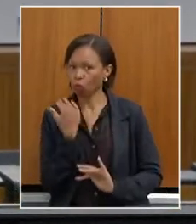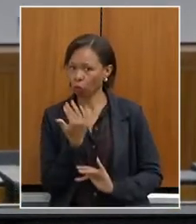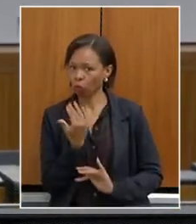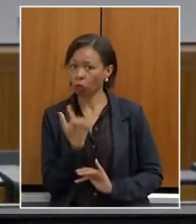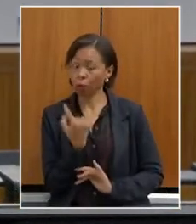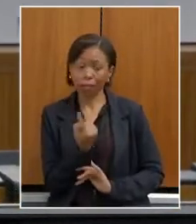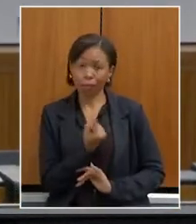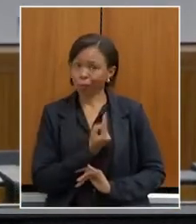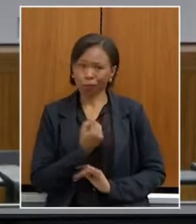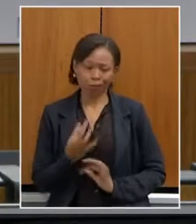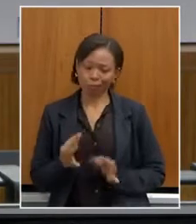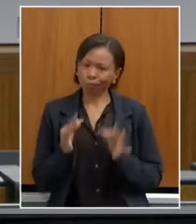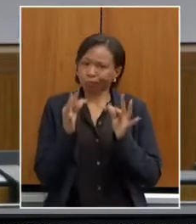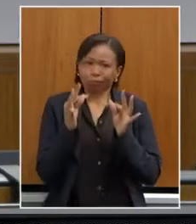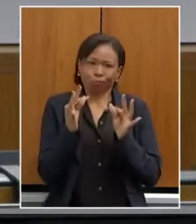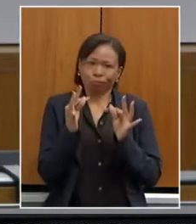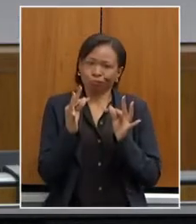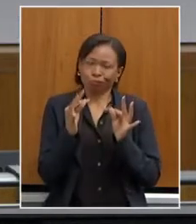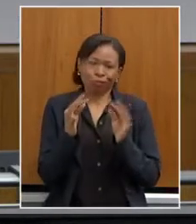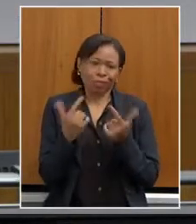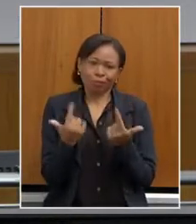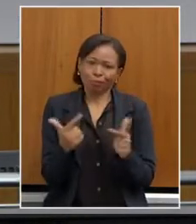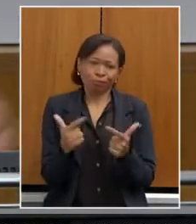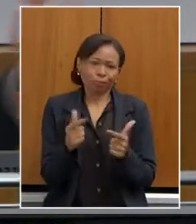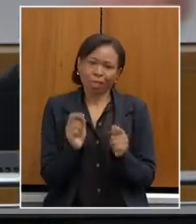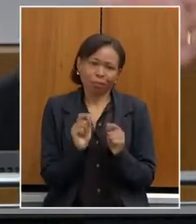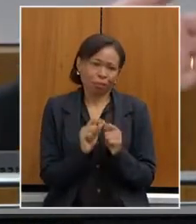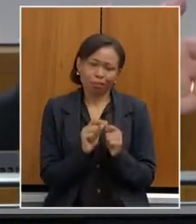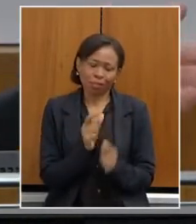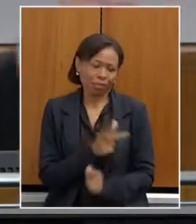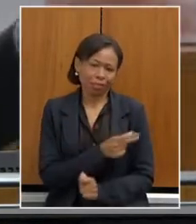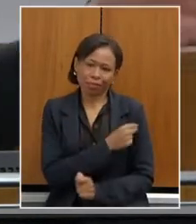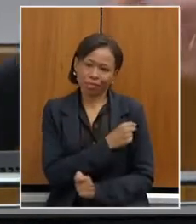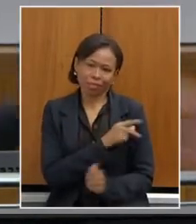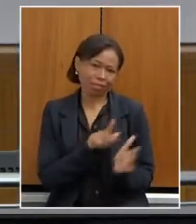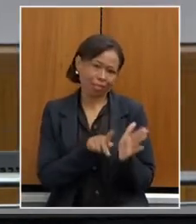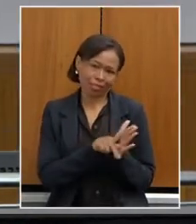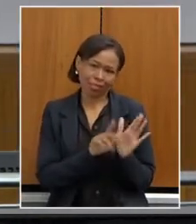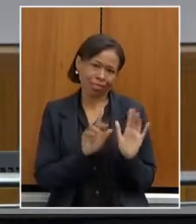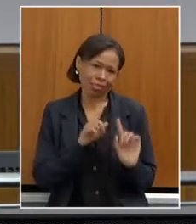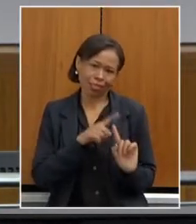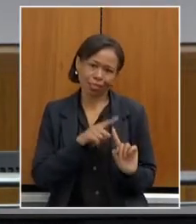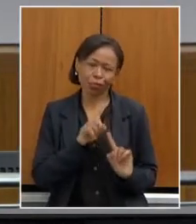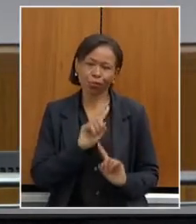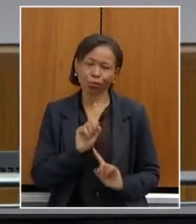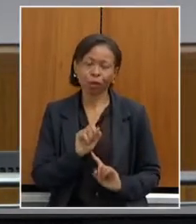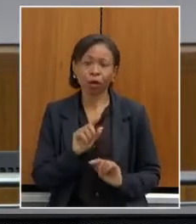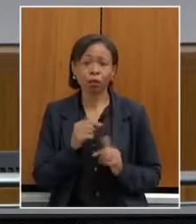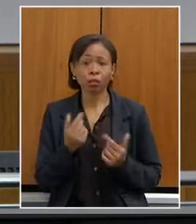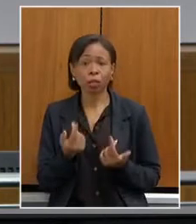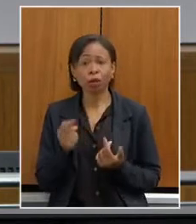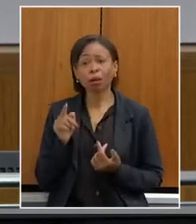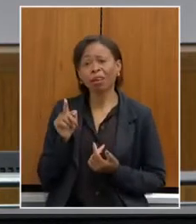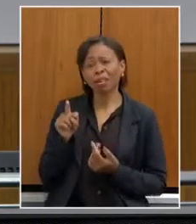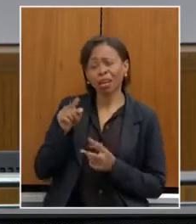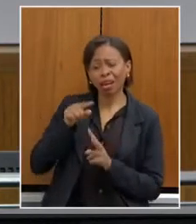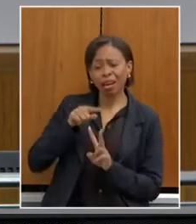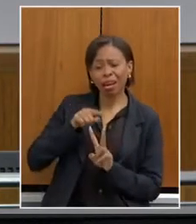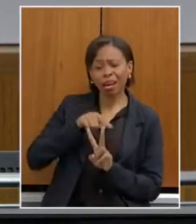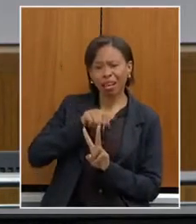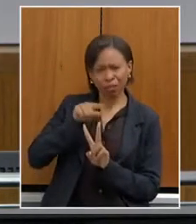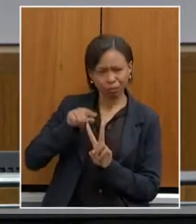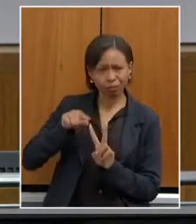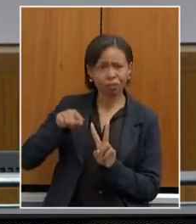deputada é a gente consiga com essa obra que realmente é da Vale não está no compensatório é